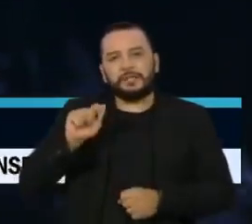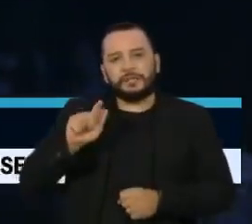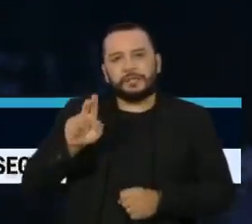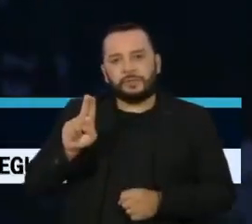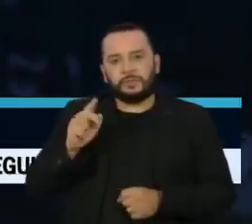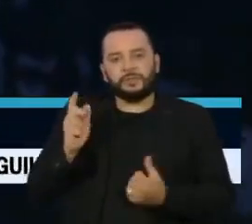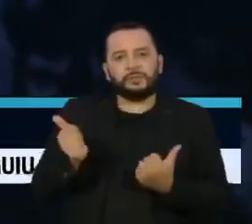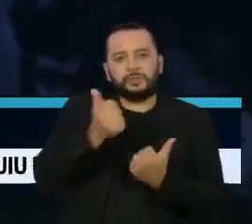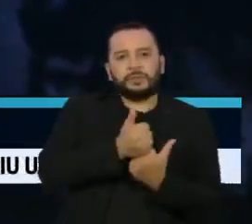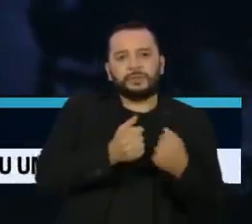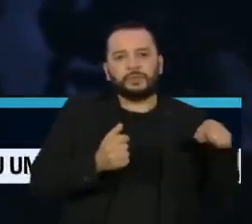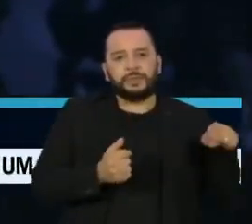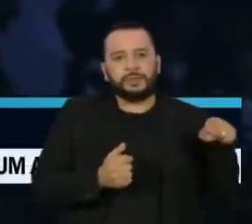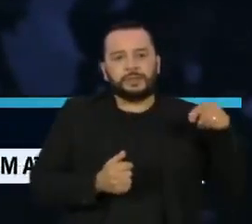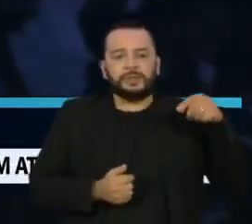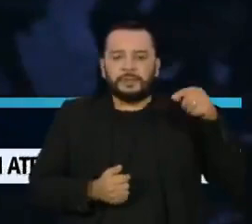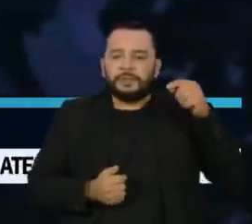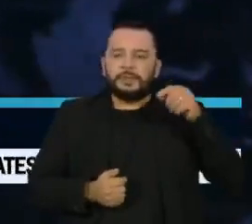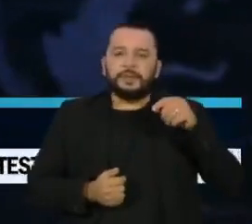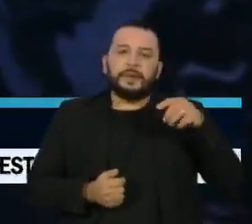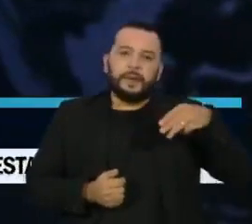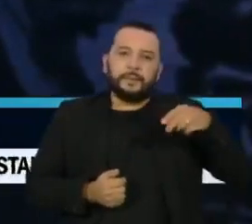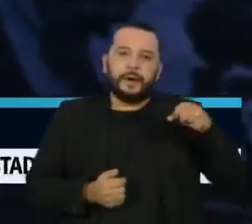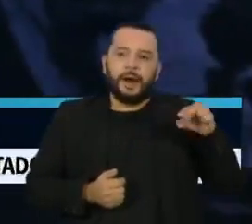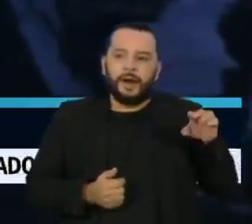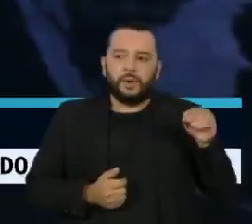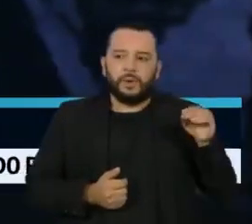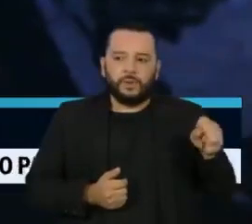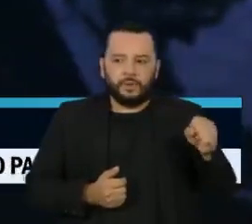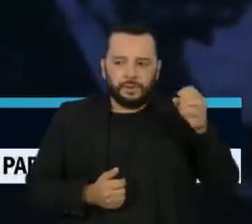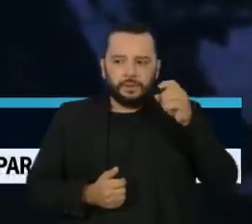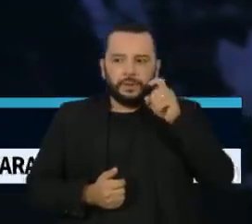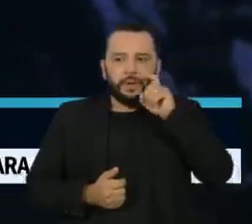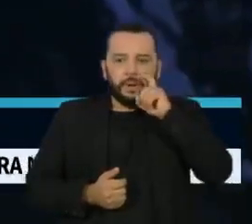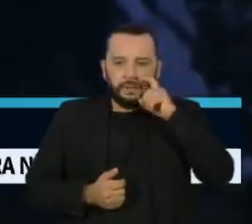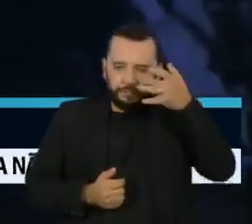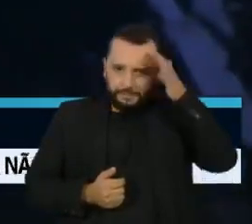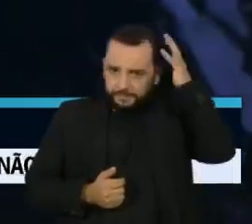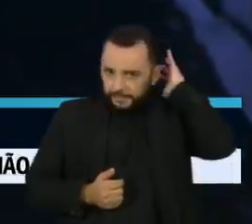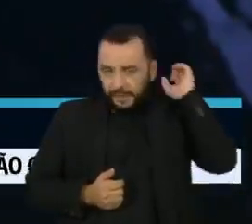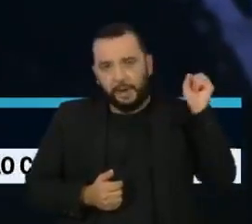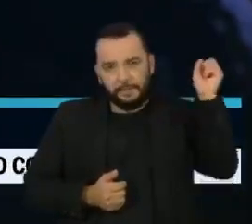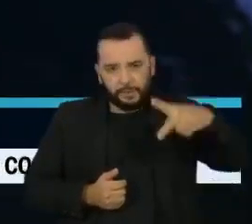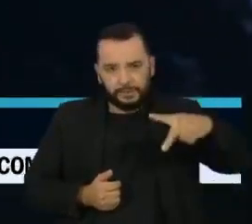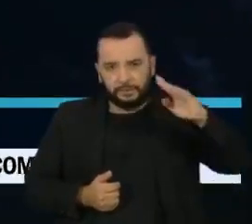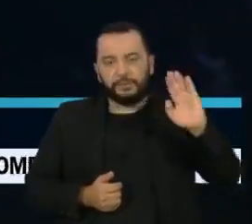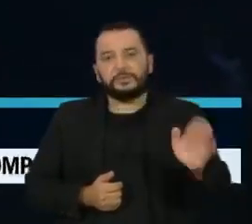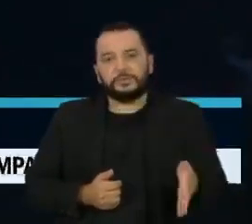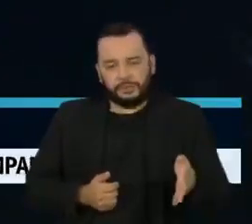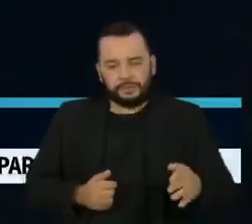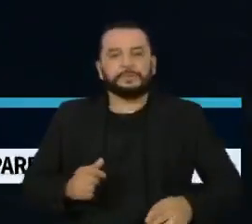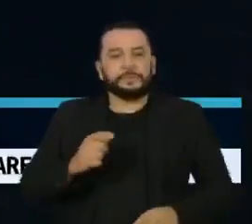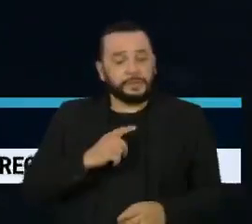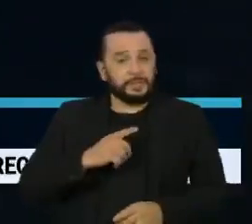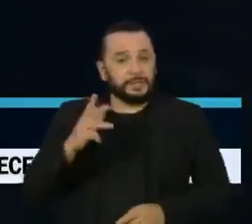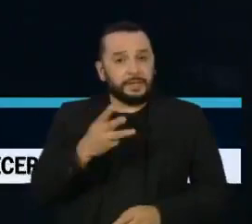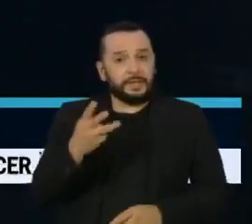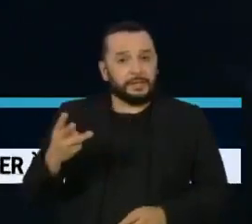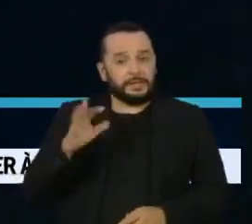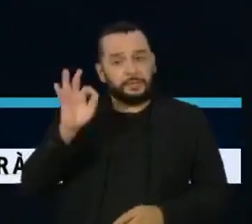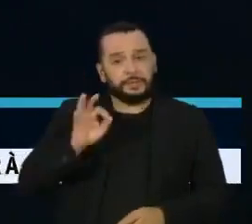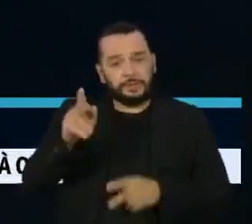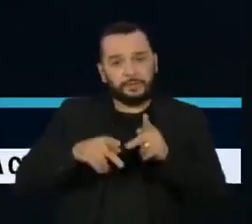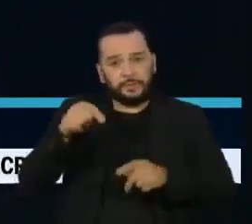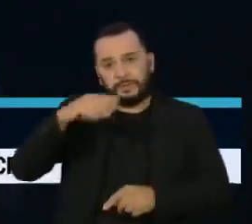Marco Aurélio Melo, que se aposentou no Supremo Tribunal Federal. Uma pesquisa do Datafolha revela que cerca de um terço dos